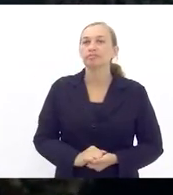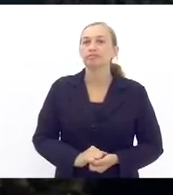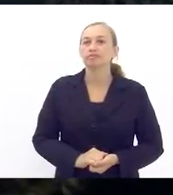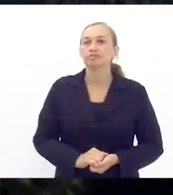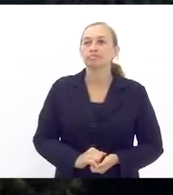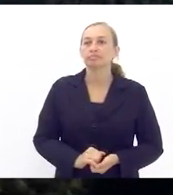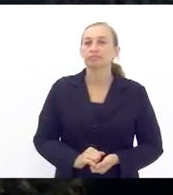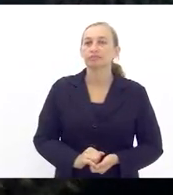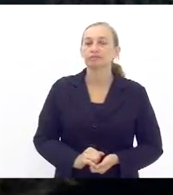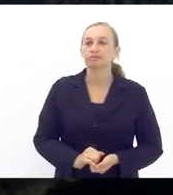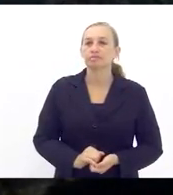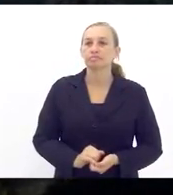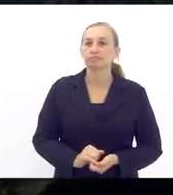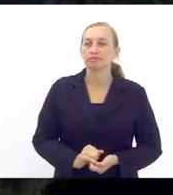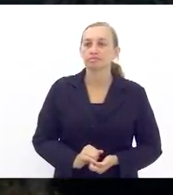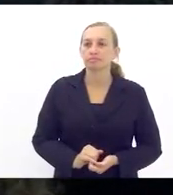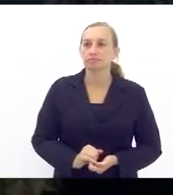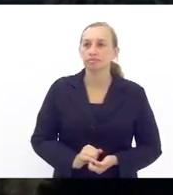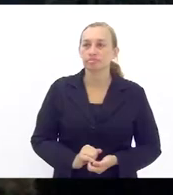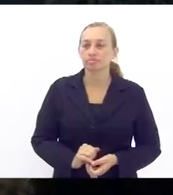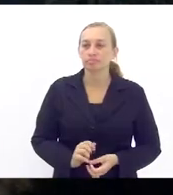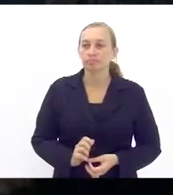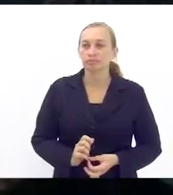pode ser agora